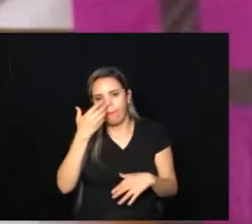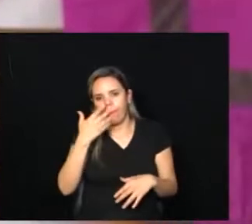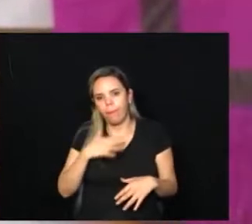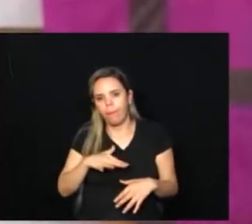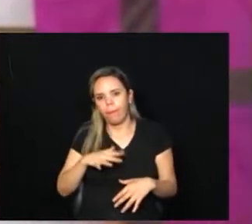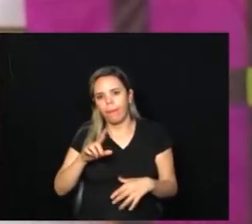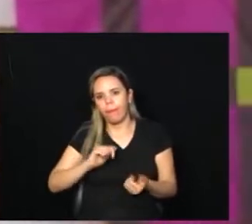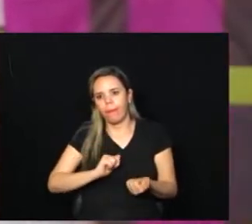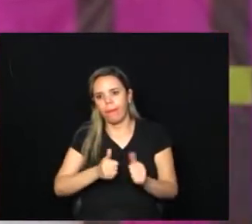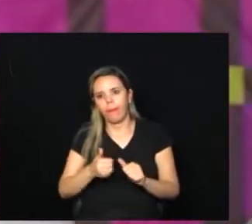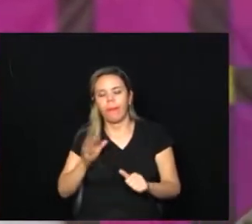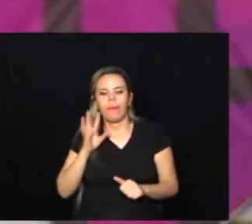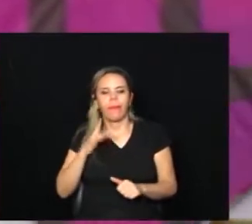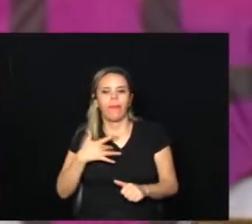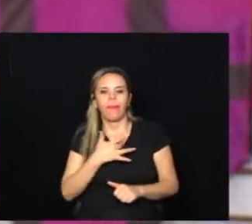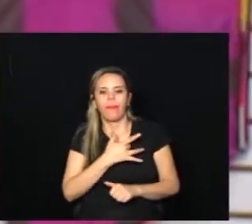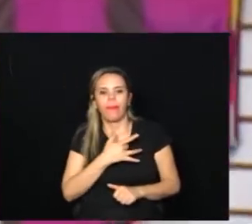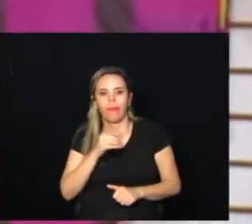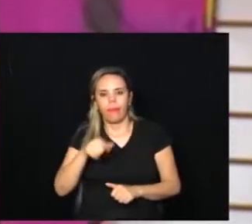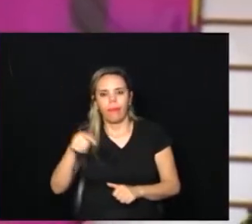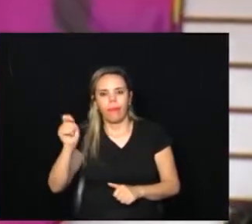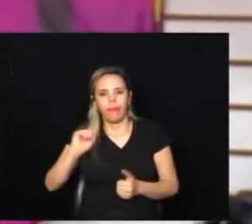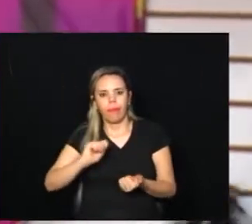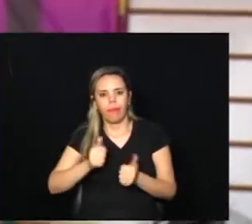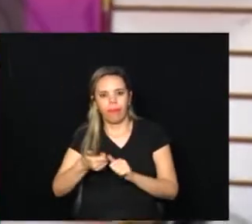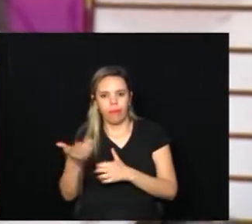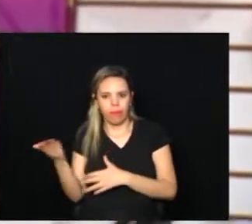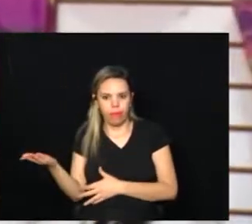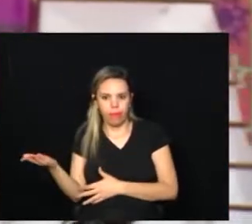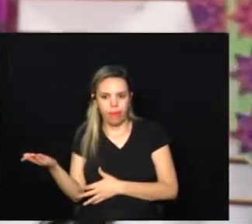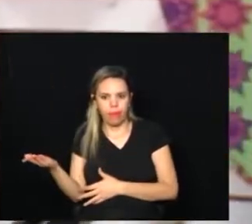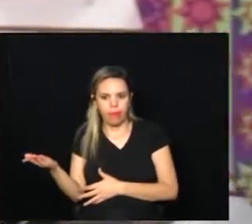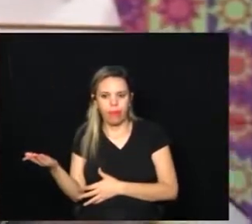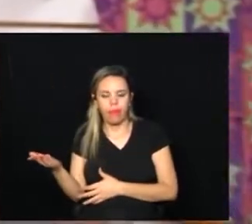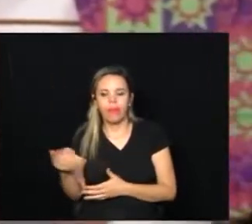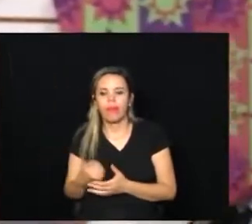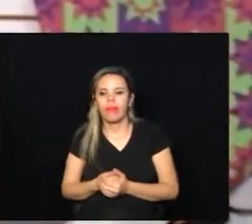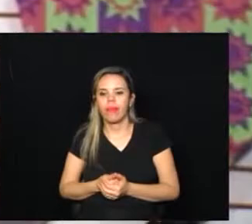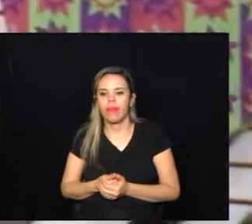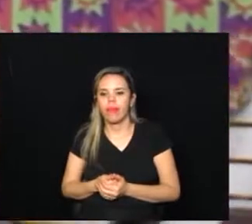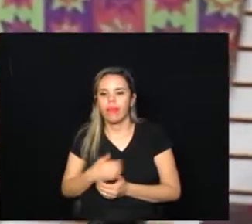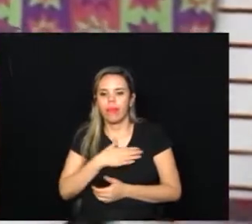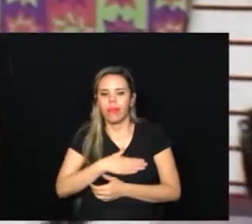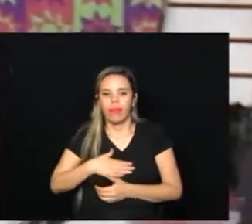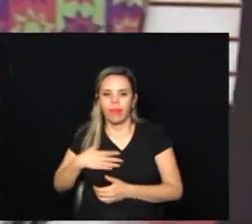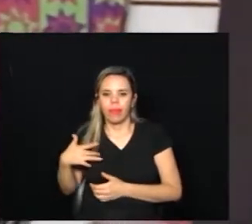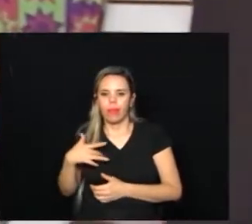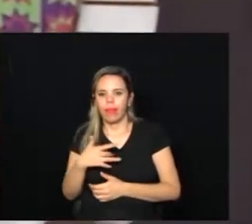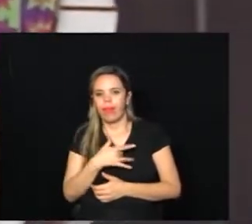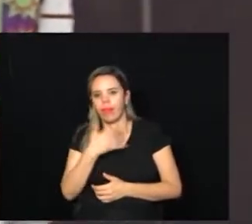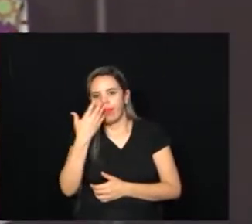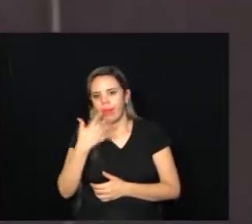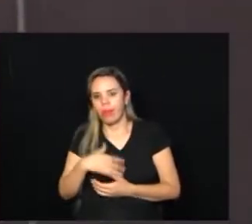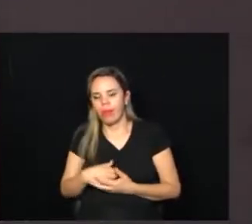E é um esporte saudável, porque o pipa ele é um esporte. Então é muito saudável para as crianças também, entendeu?